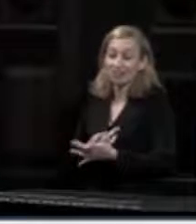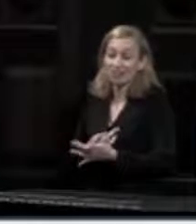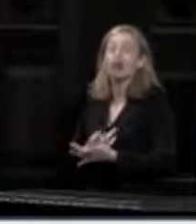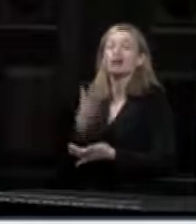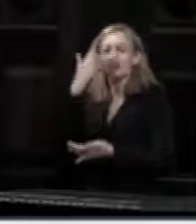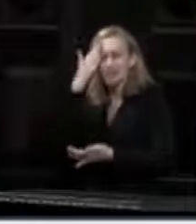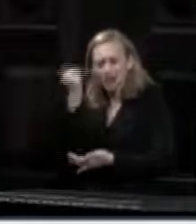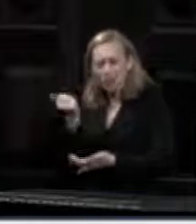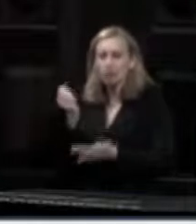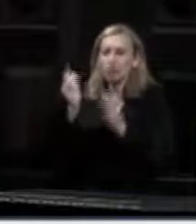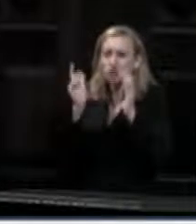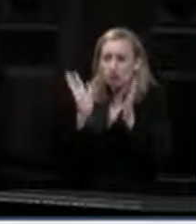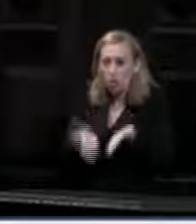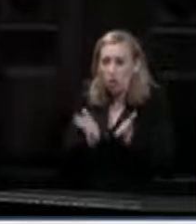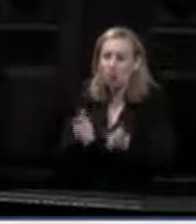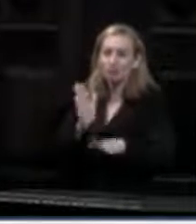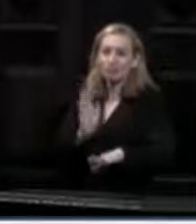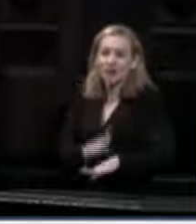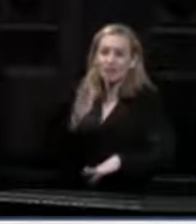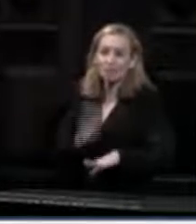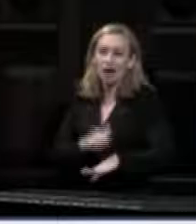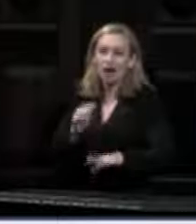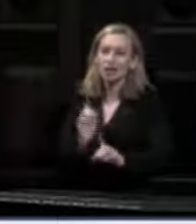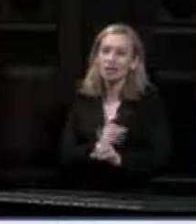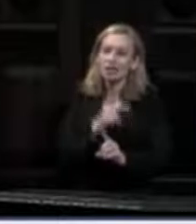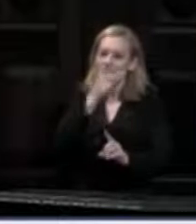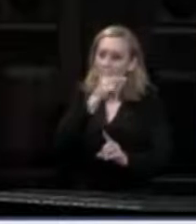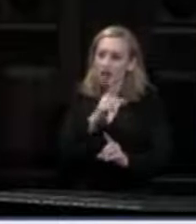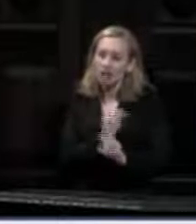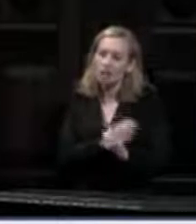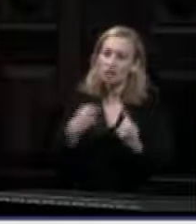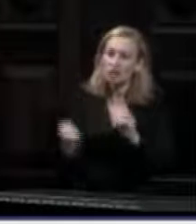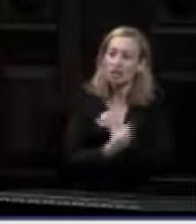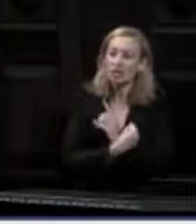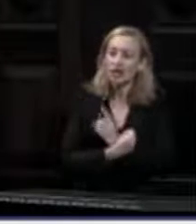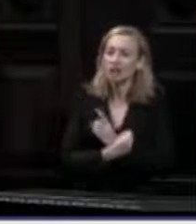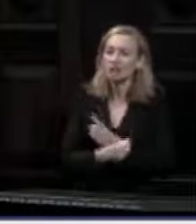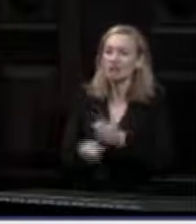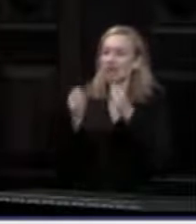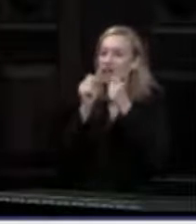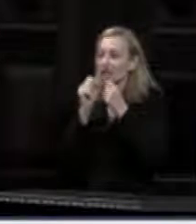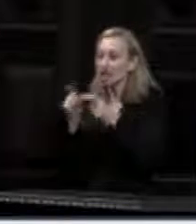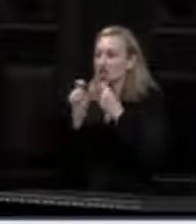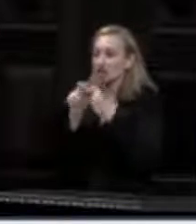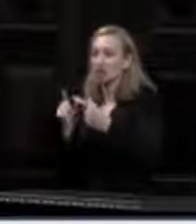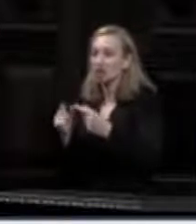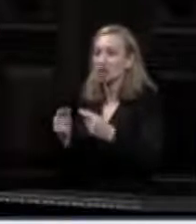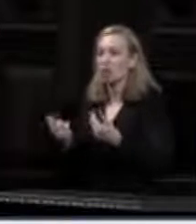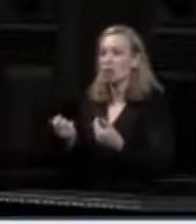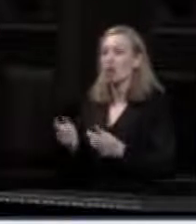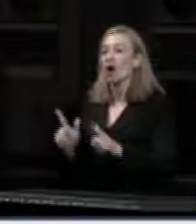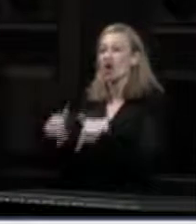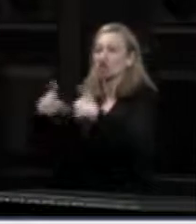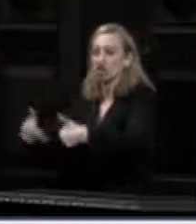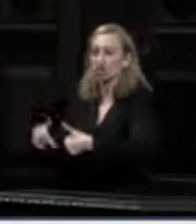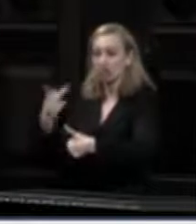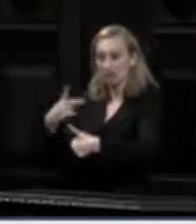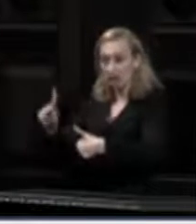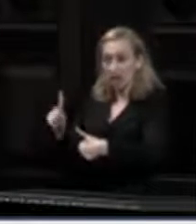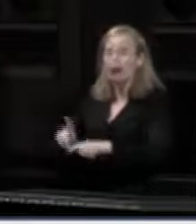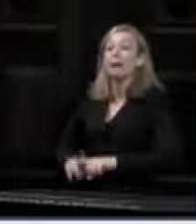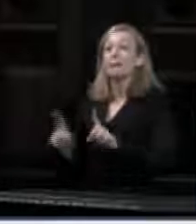hoje, cada vez mais, o cidadão na cidade do Rio de Janeiro vem fazendo críticas à sua administração, mas eu